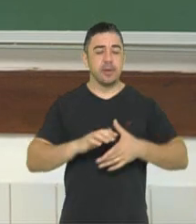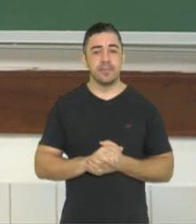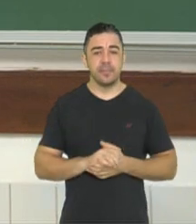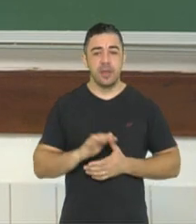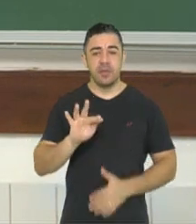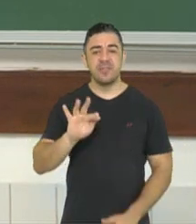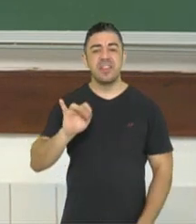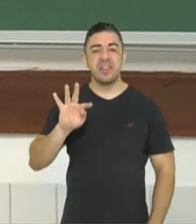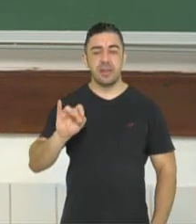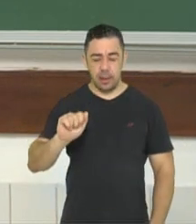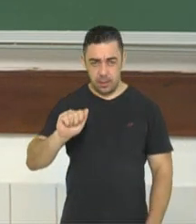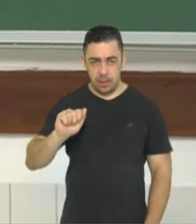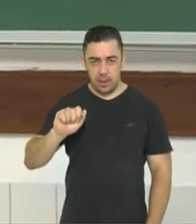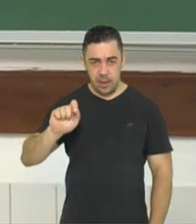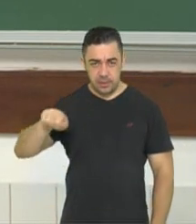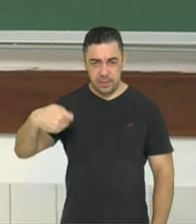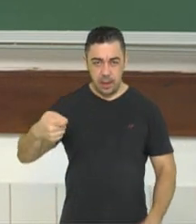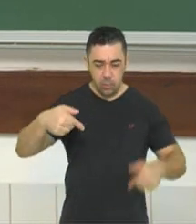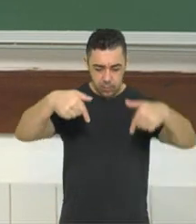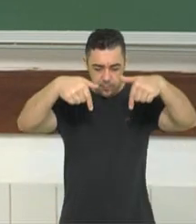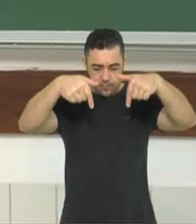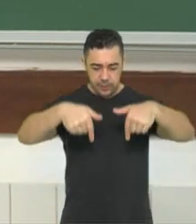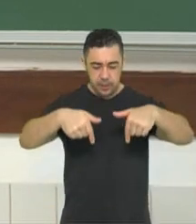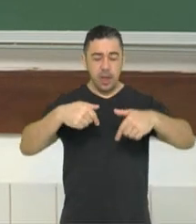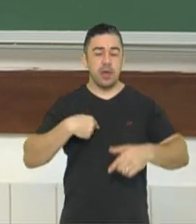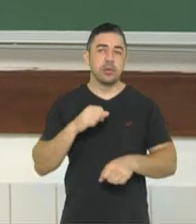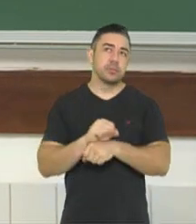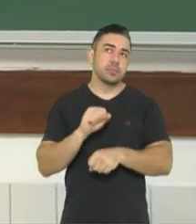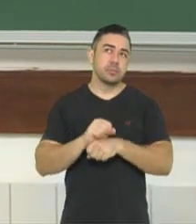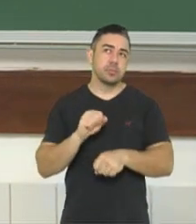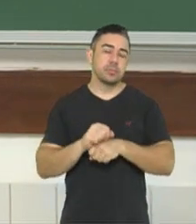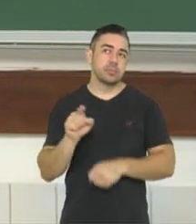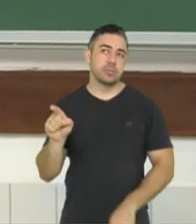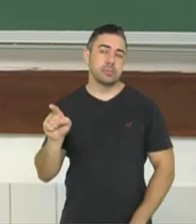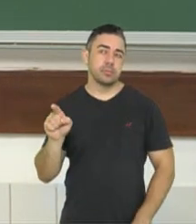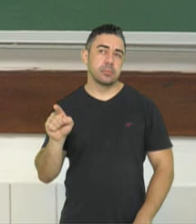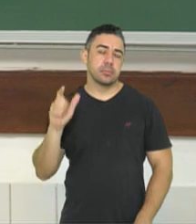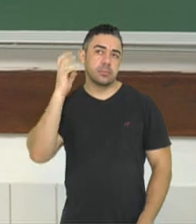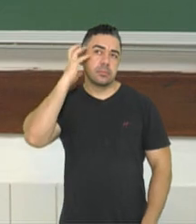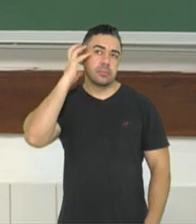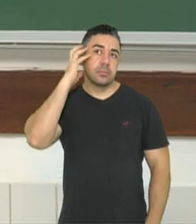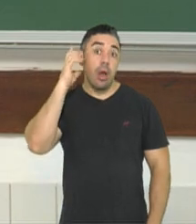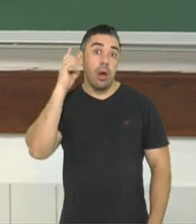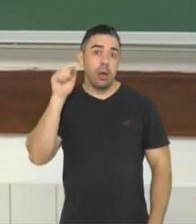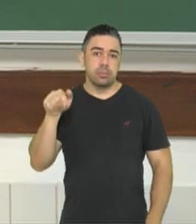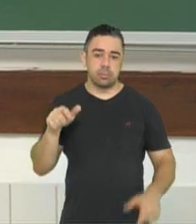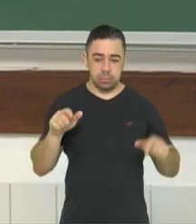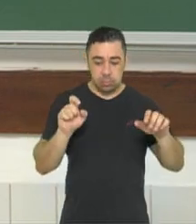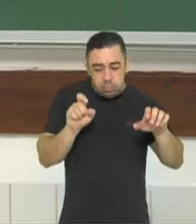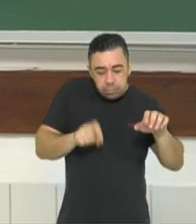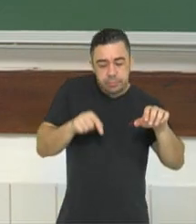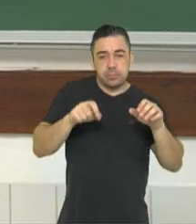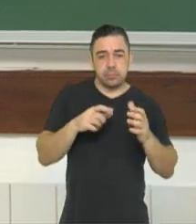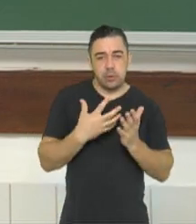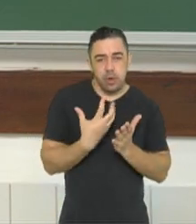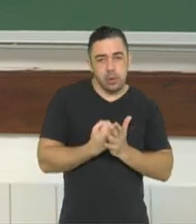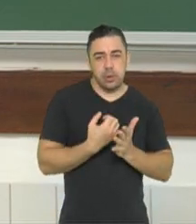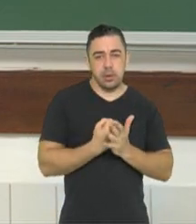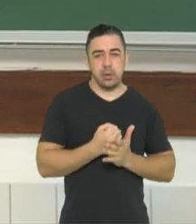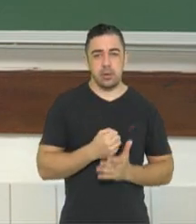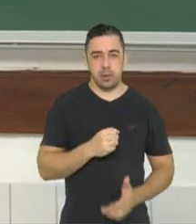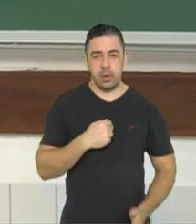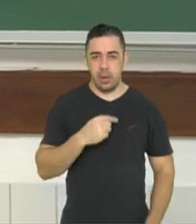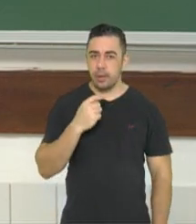ficar esperando lá tocar no rádio a música que eu gostava para poder gravar. Às vezes cortava um pedaço.